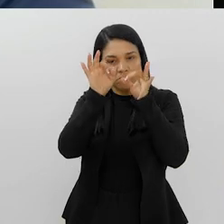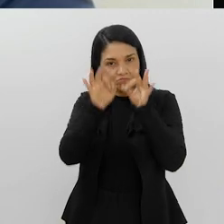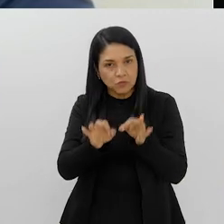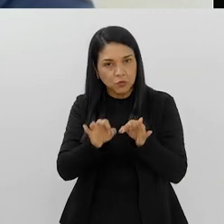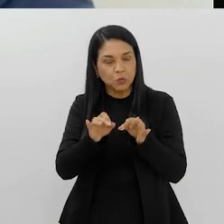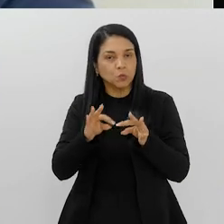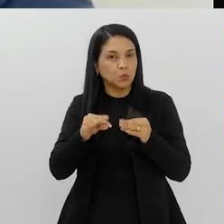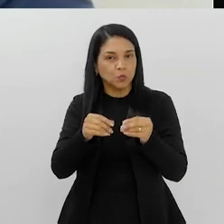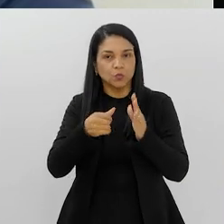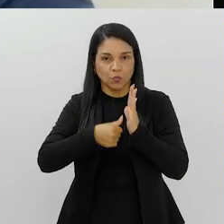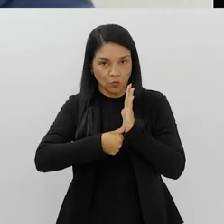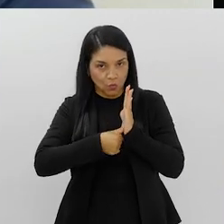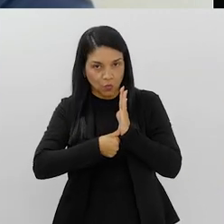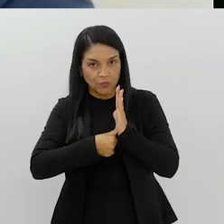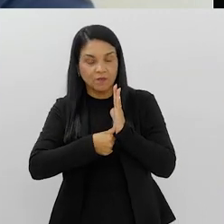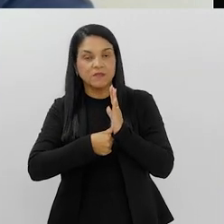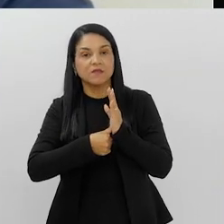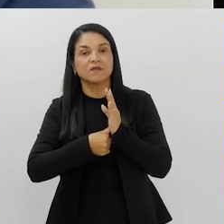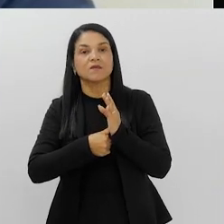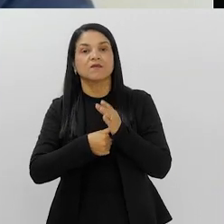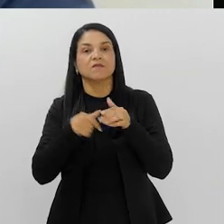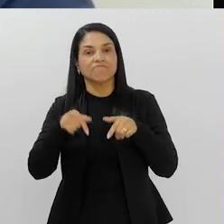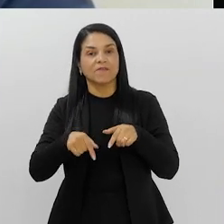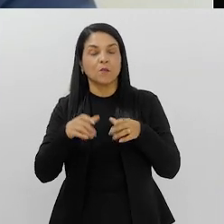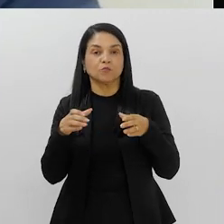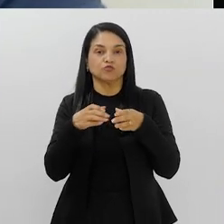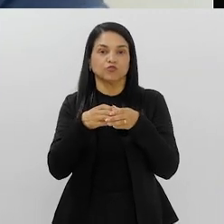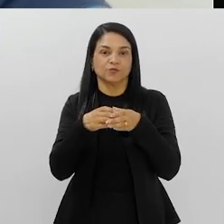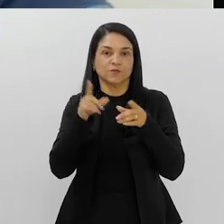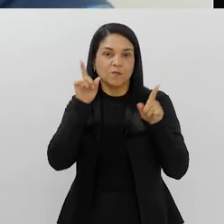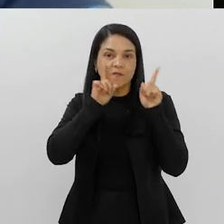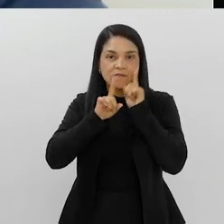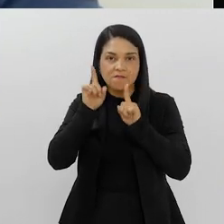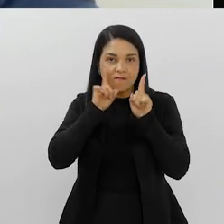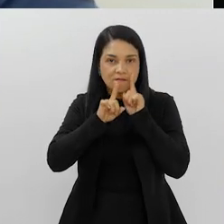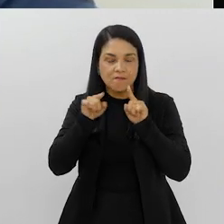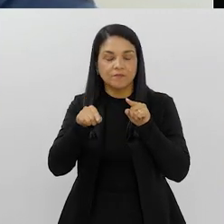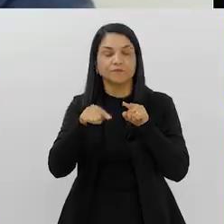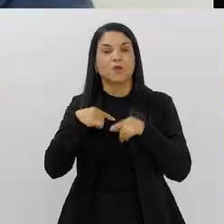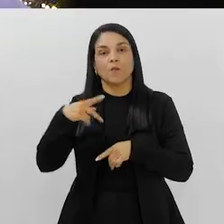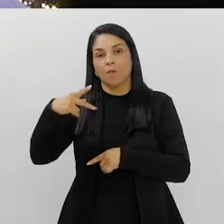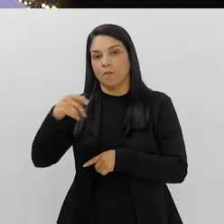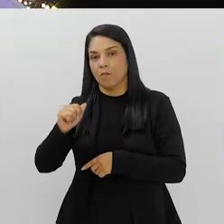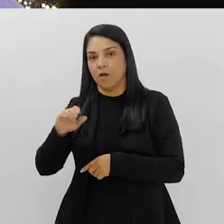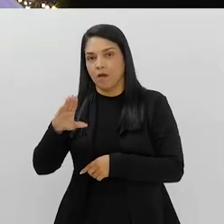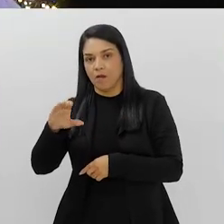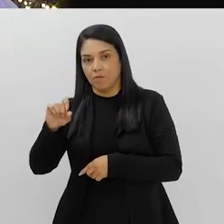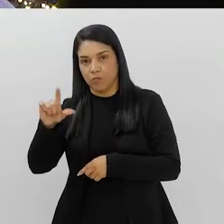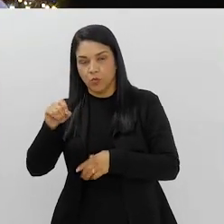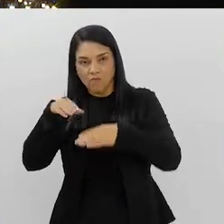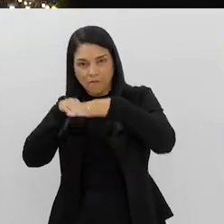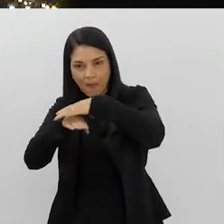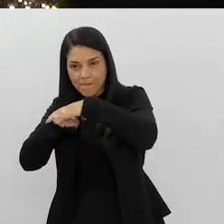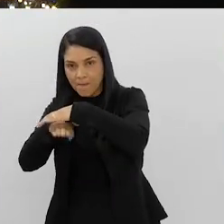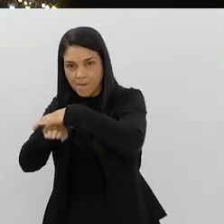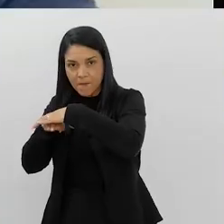para o Pablo, acertou com o clube que ele estava e trouxe para cá, e foi um jogador, sem dúvida nenhuma, que nos ajudou muito, o Pablo é um